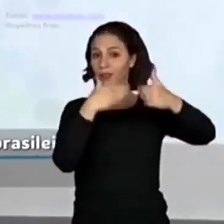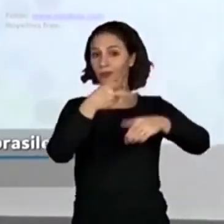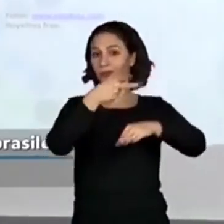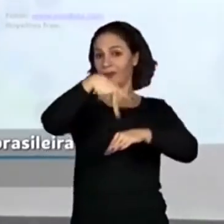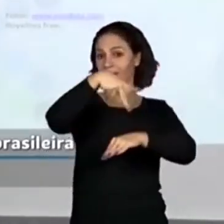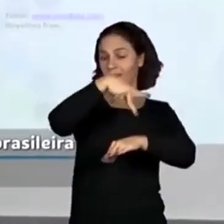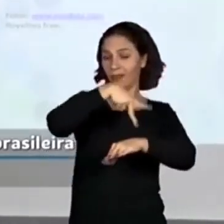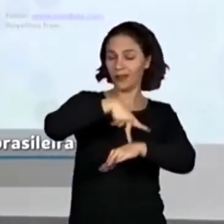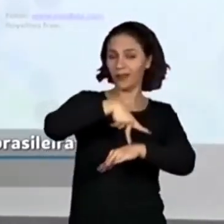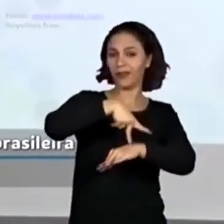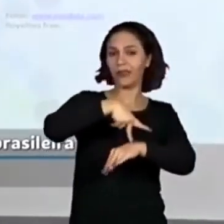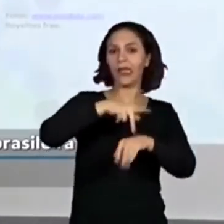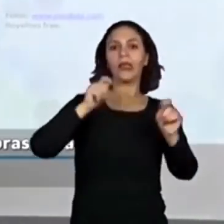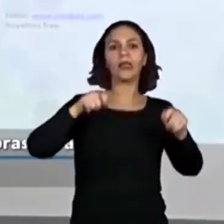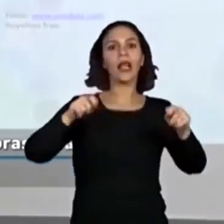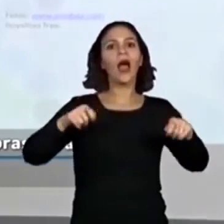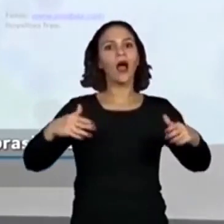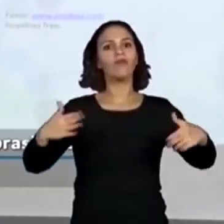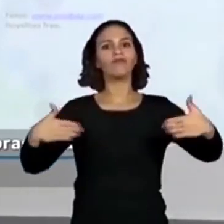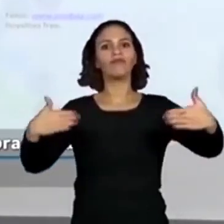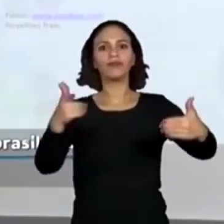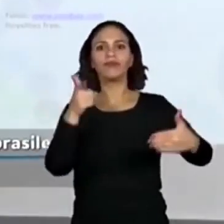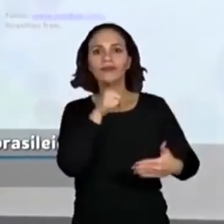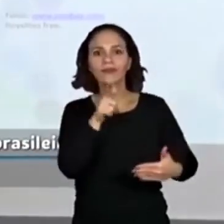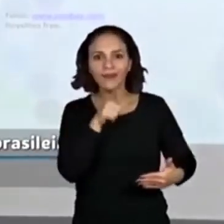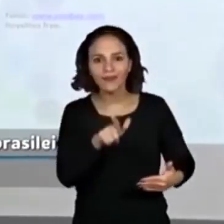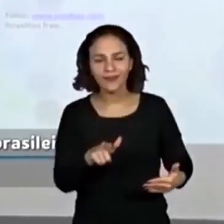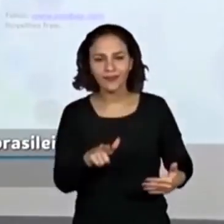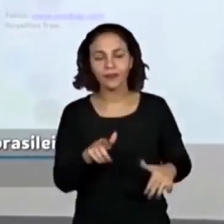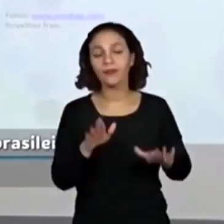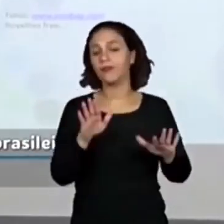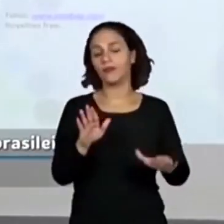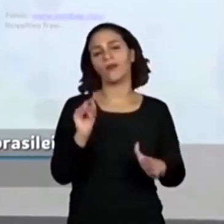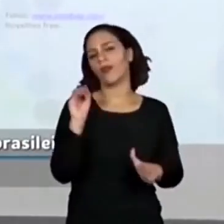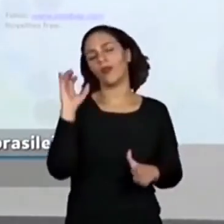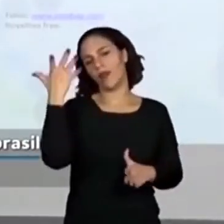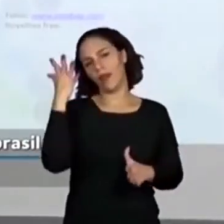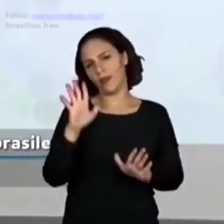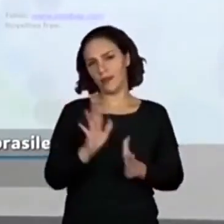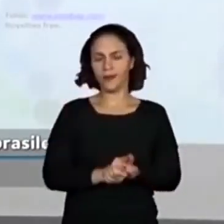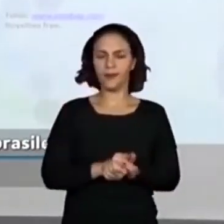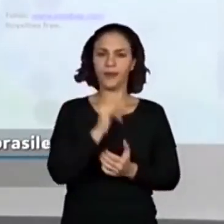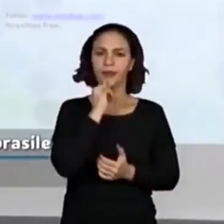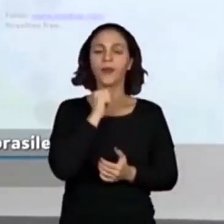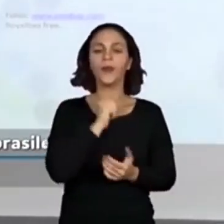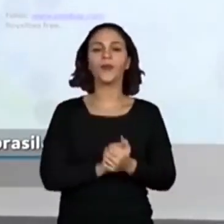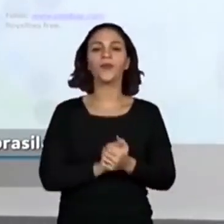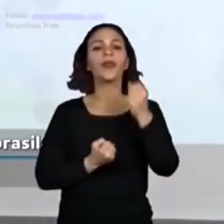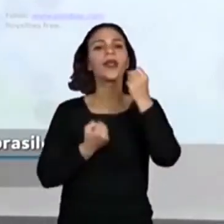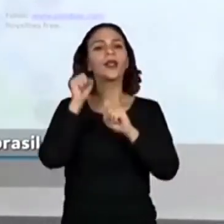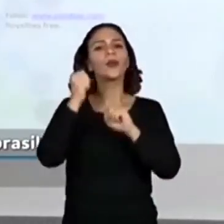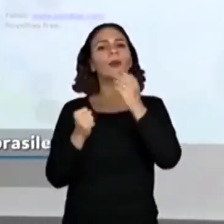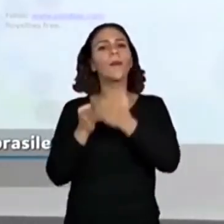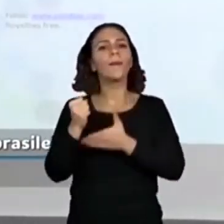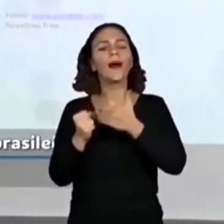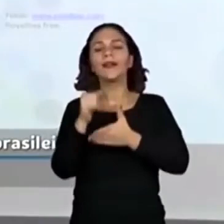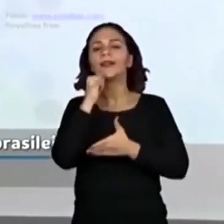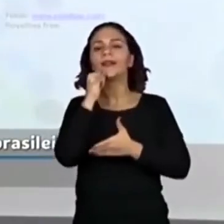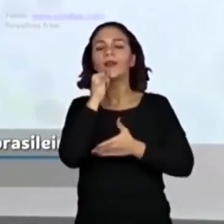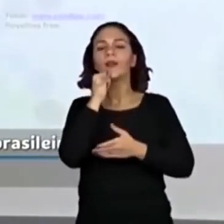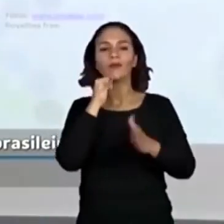país possa caminhar. Então, o que acontece? Uma indústria de base, a indústria de